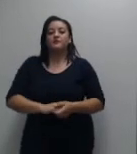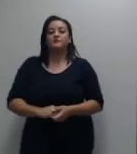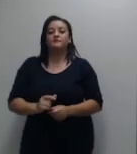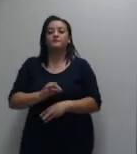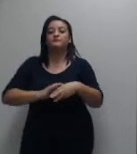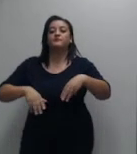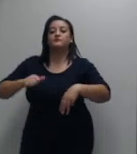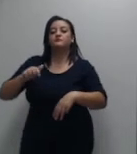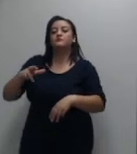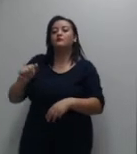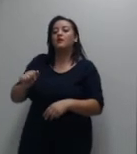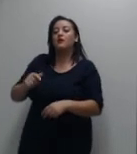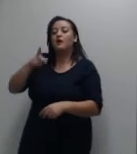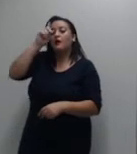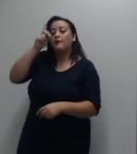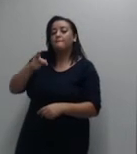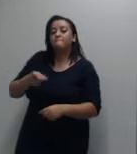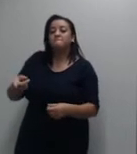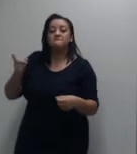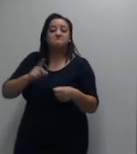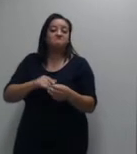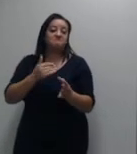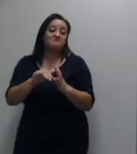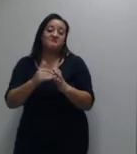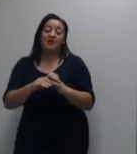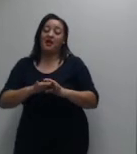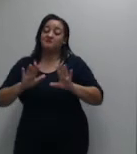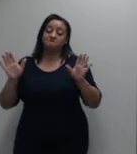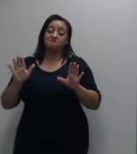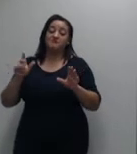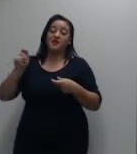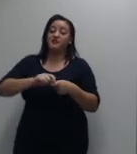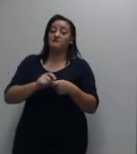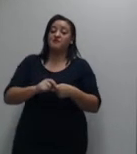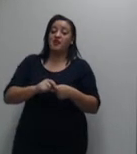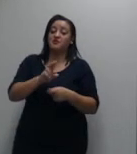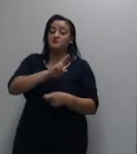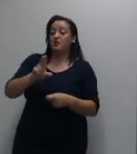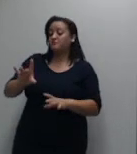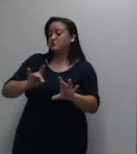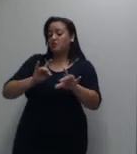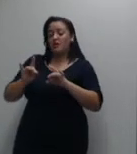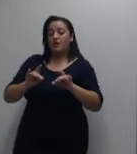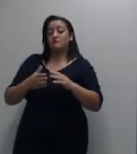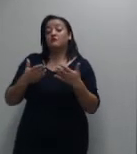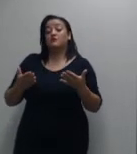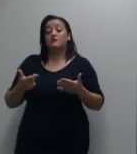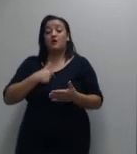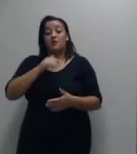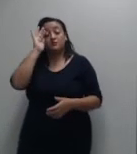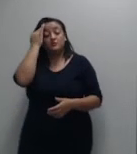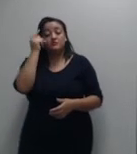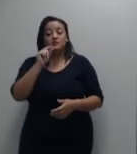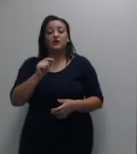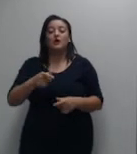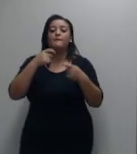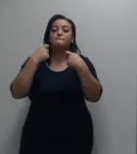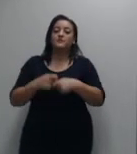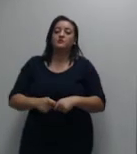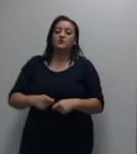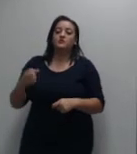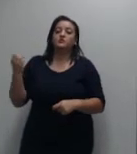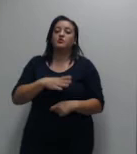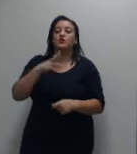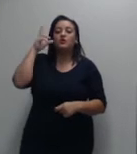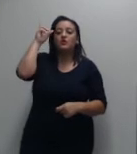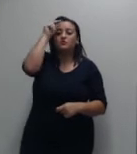mandou uma nova mensagem só isso mesmo foi isso daí eu hein O que poderia o novo